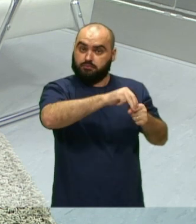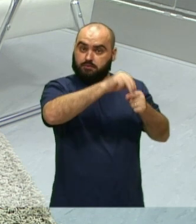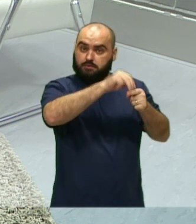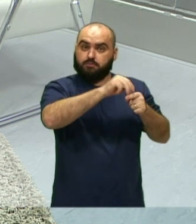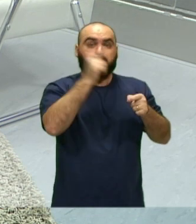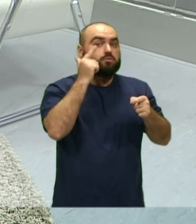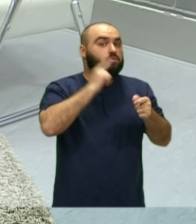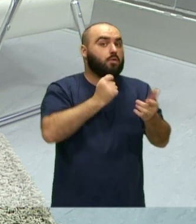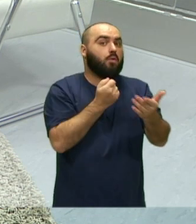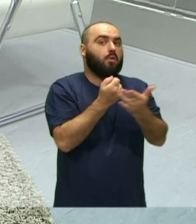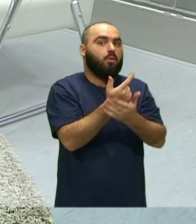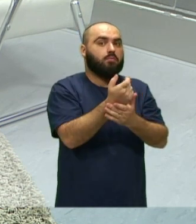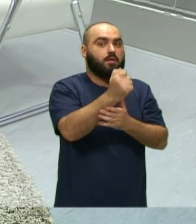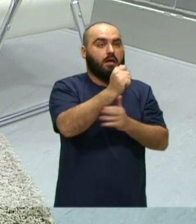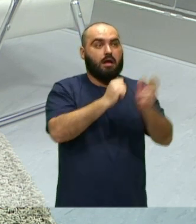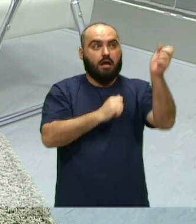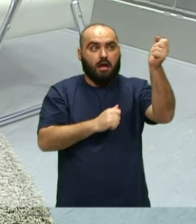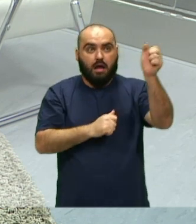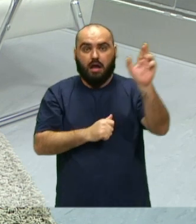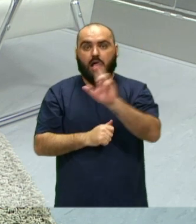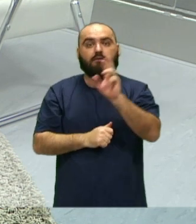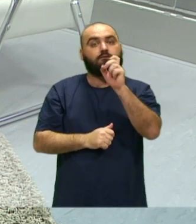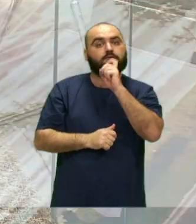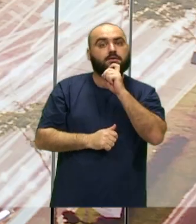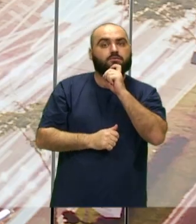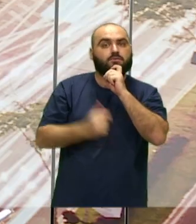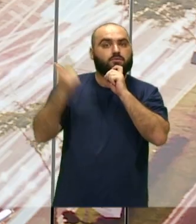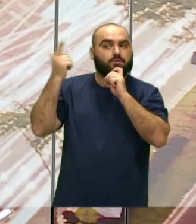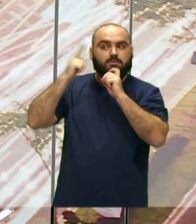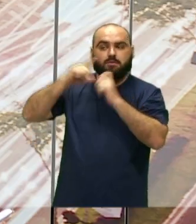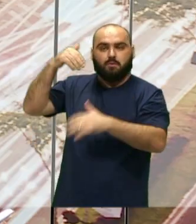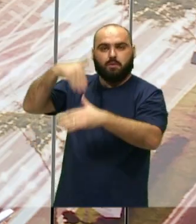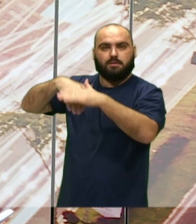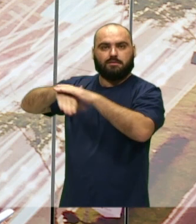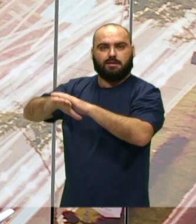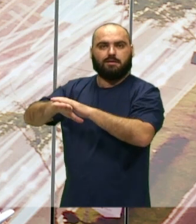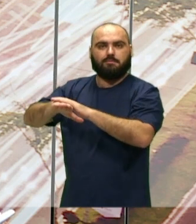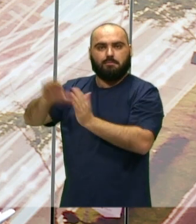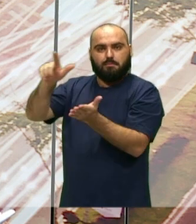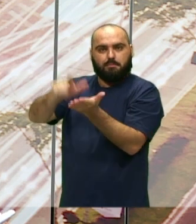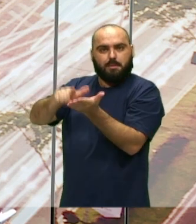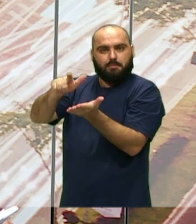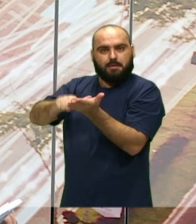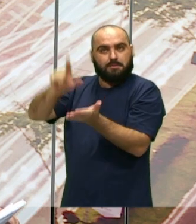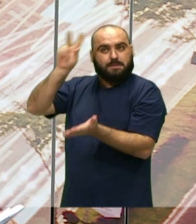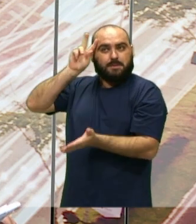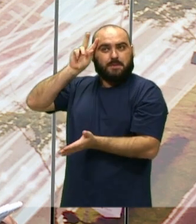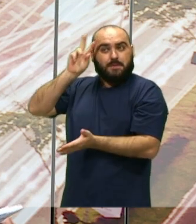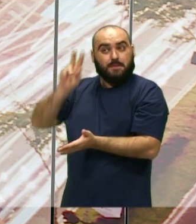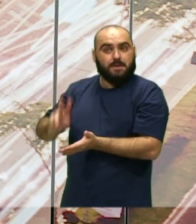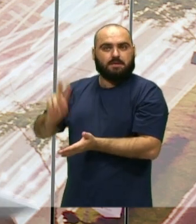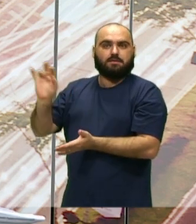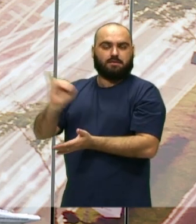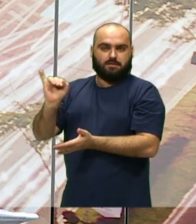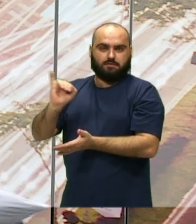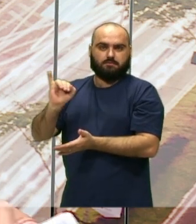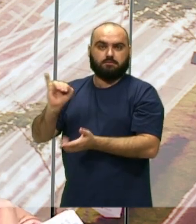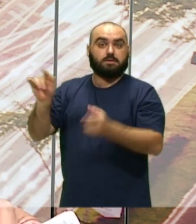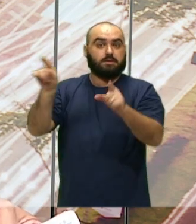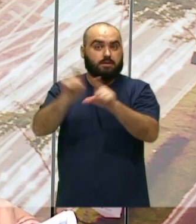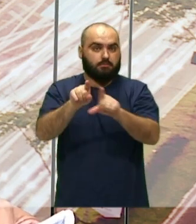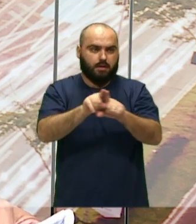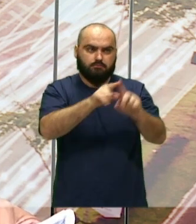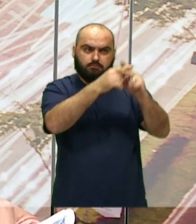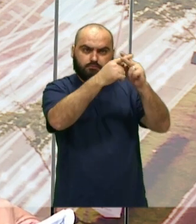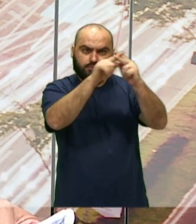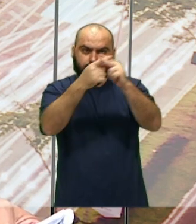forma correta a documentação histórica do município de Itajaí e também equipamentos para educação, educacionais, para fomentar até principalmente